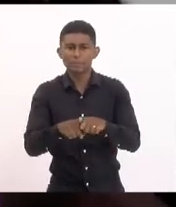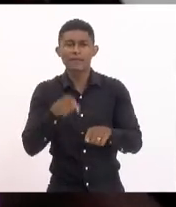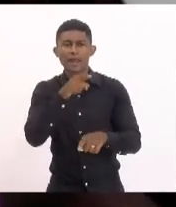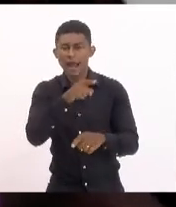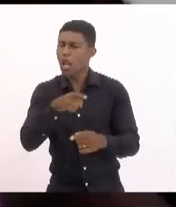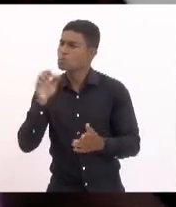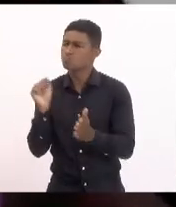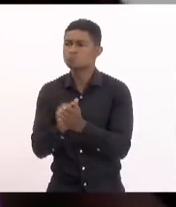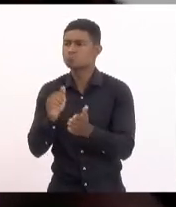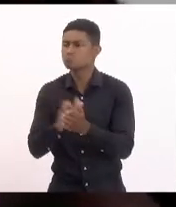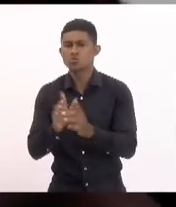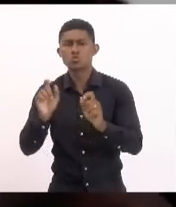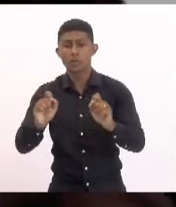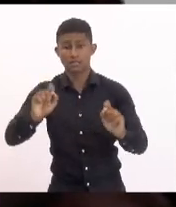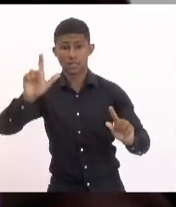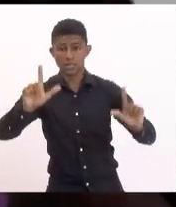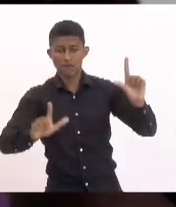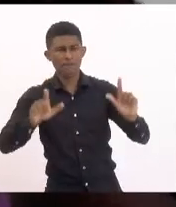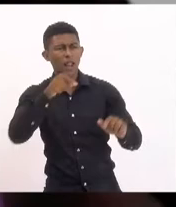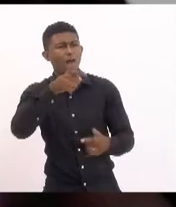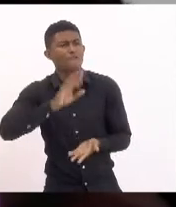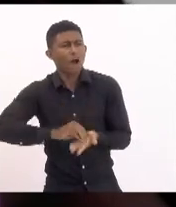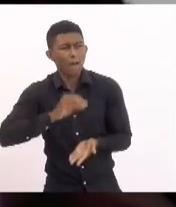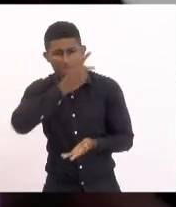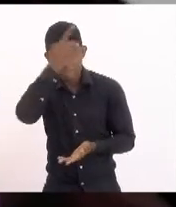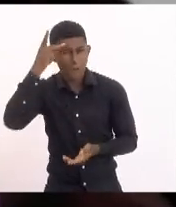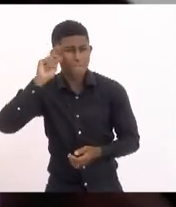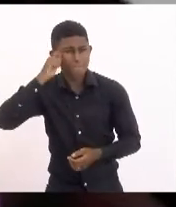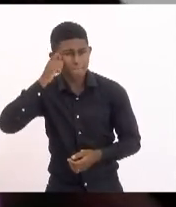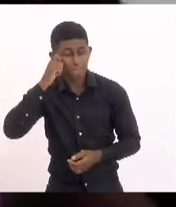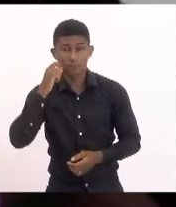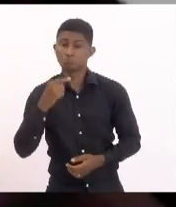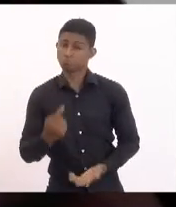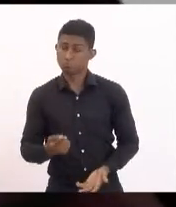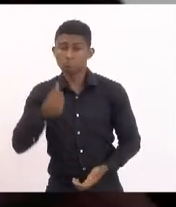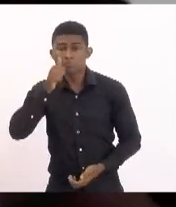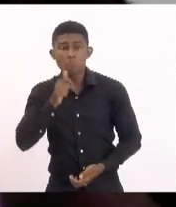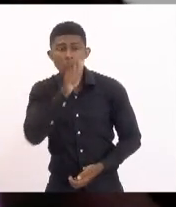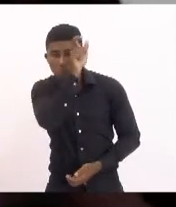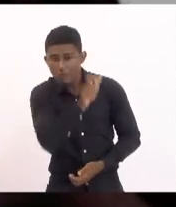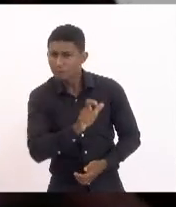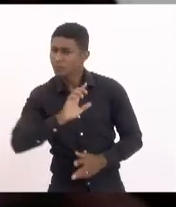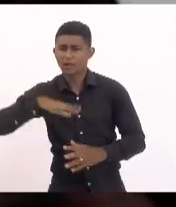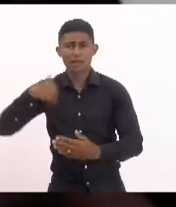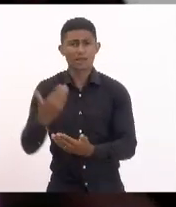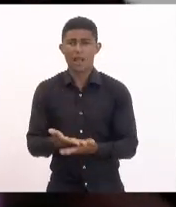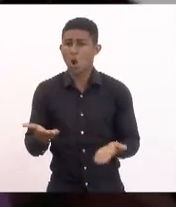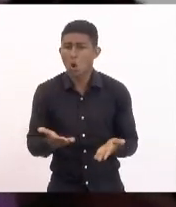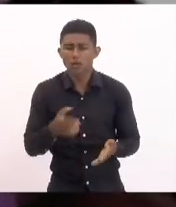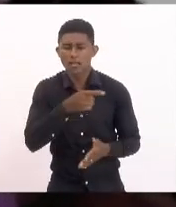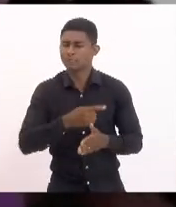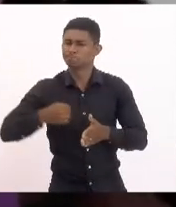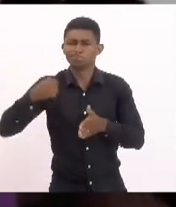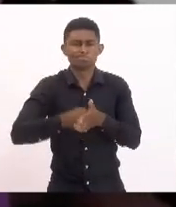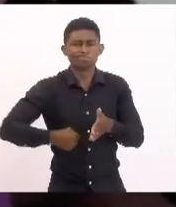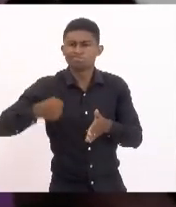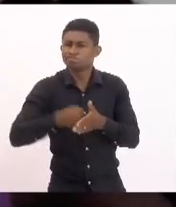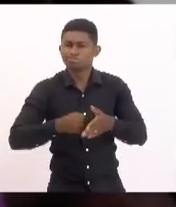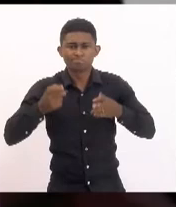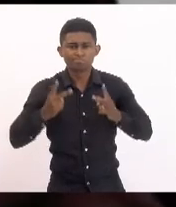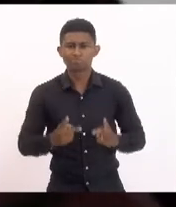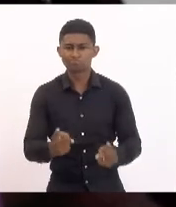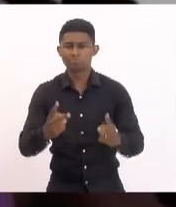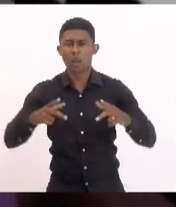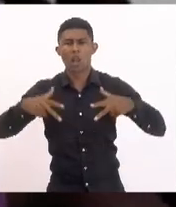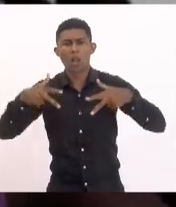nos meios televisivos. Ela atua até hoje de forma muito combativa. Ela ajudou a